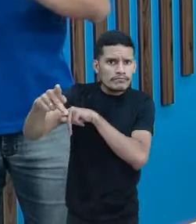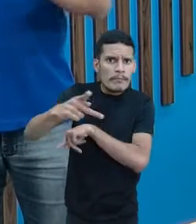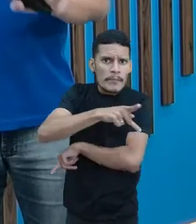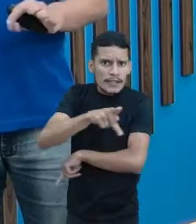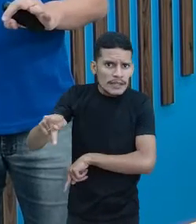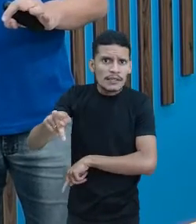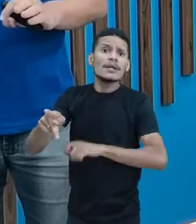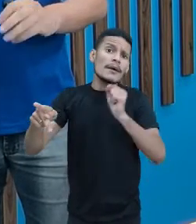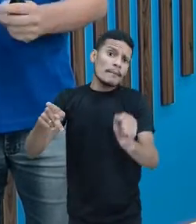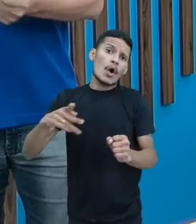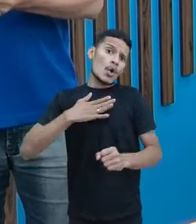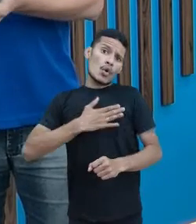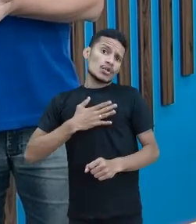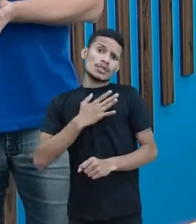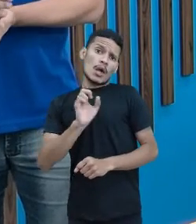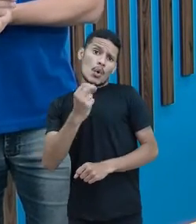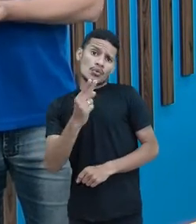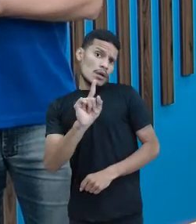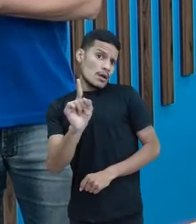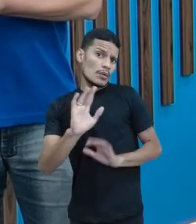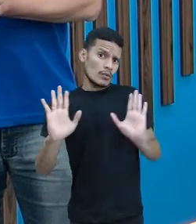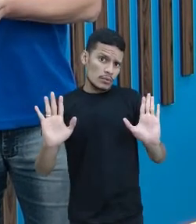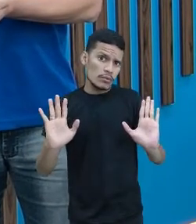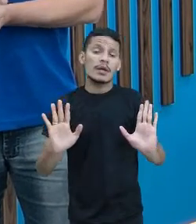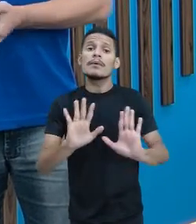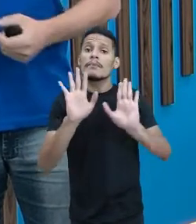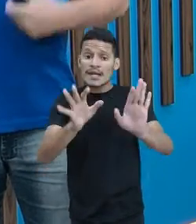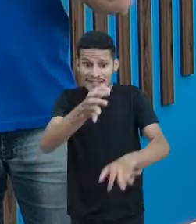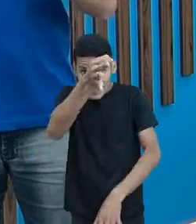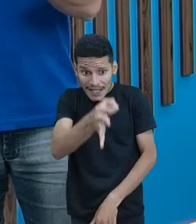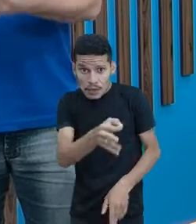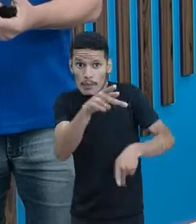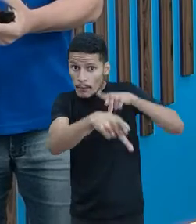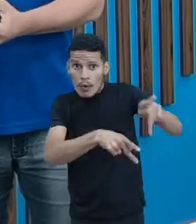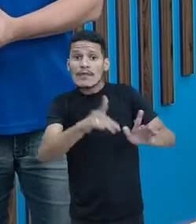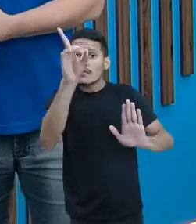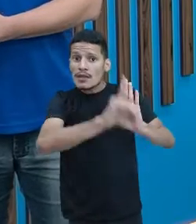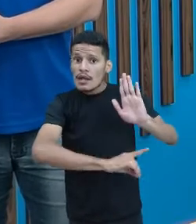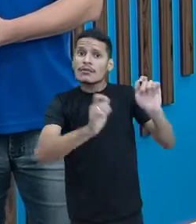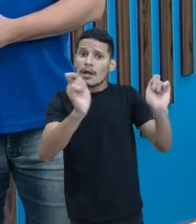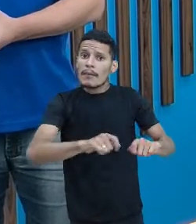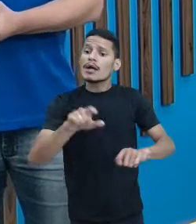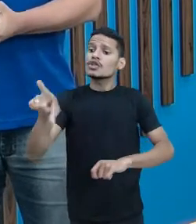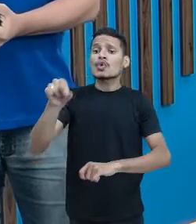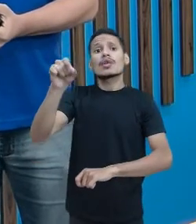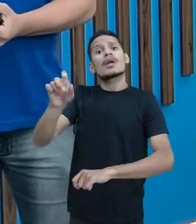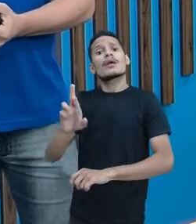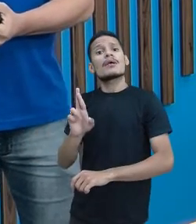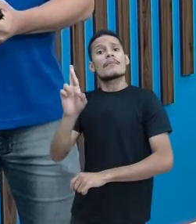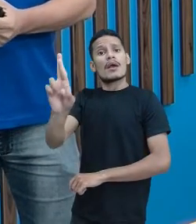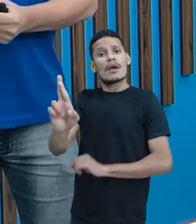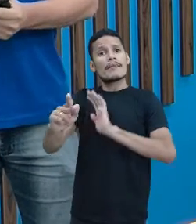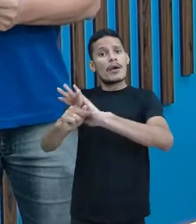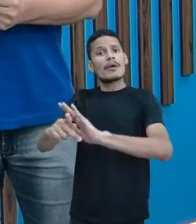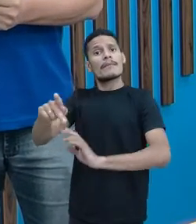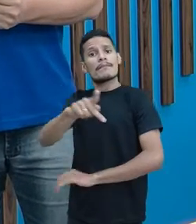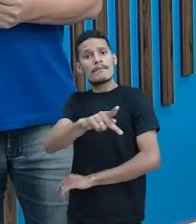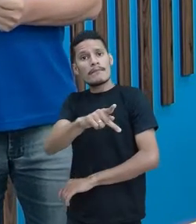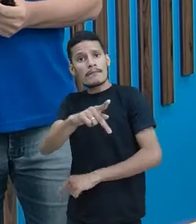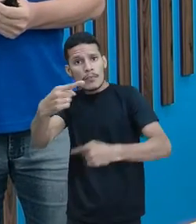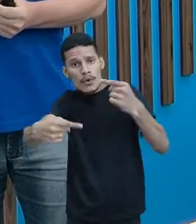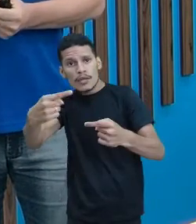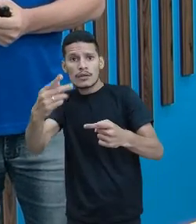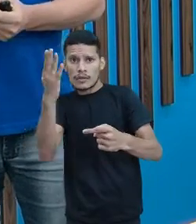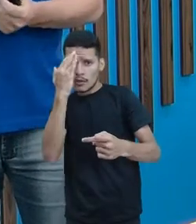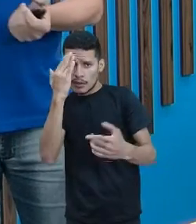gostar ou não da sua escolha, mas o certo é que o povo tem o direito de escolher o seu representante político, escolhe. E aí